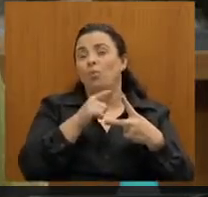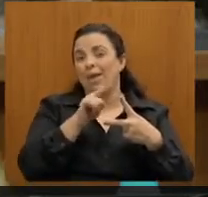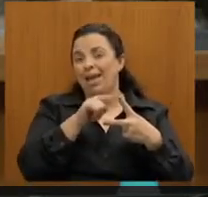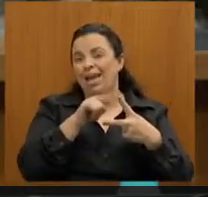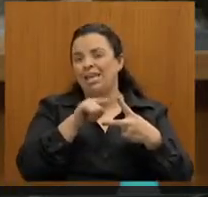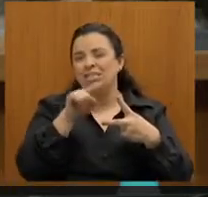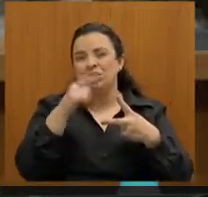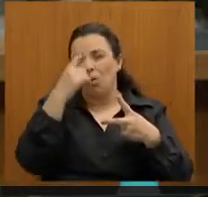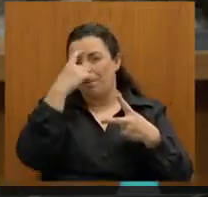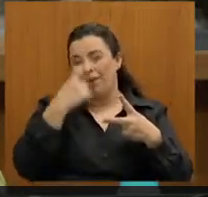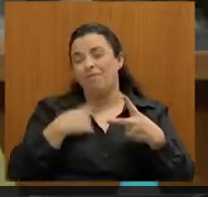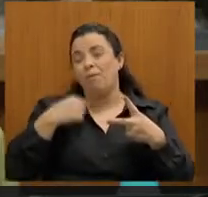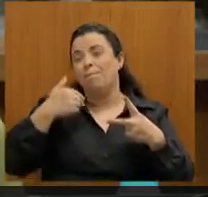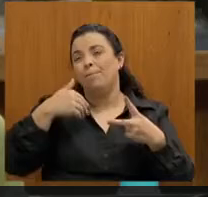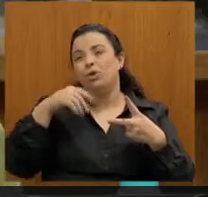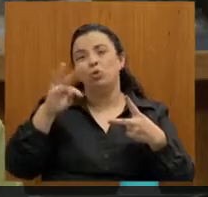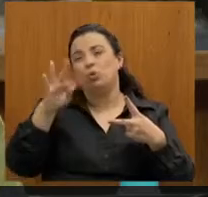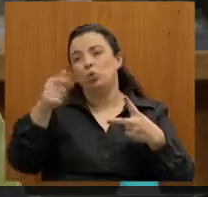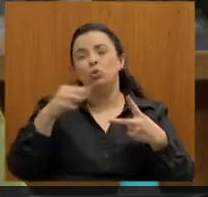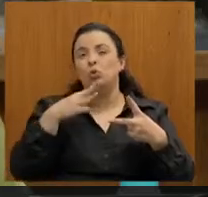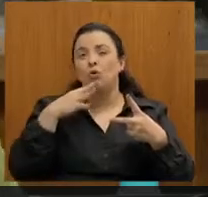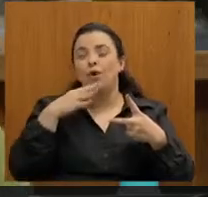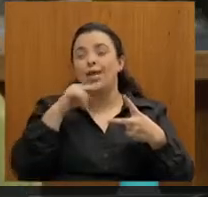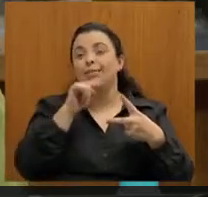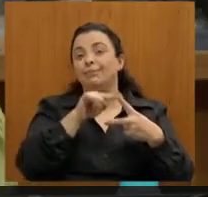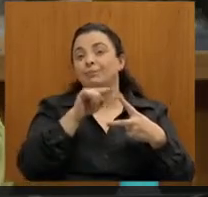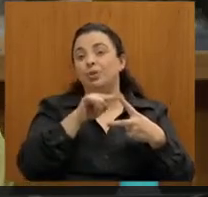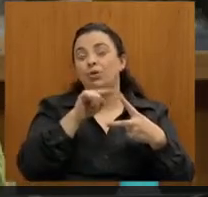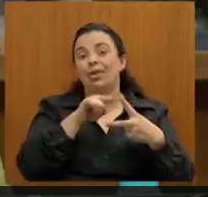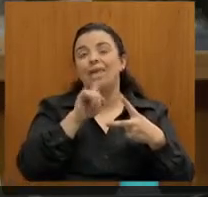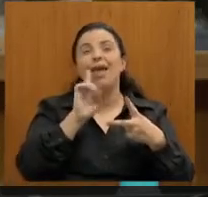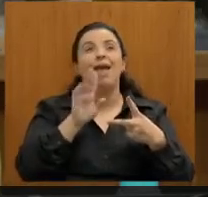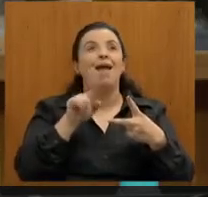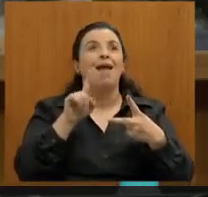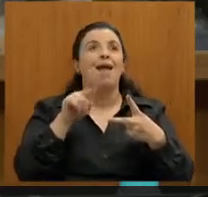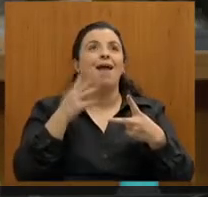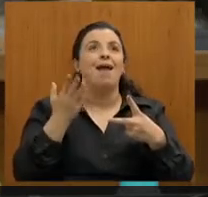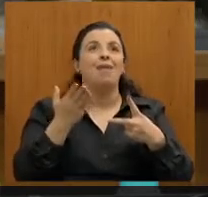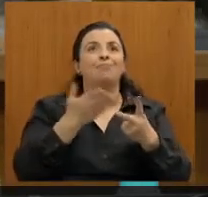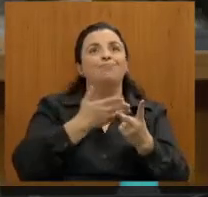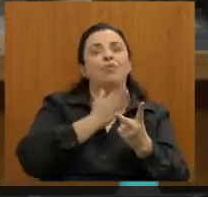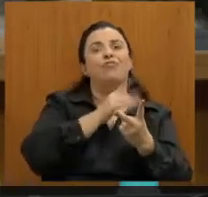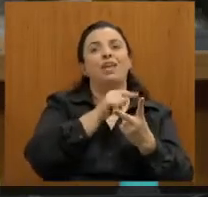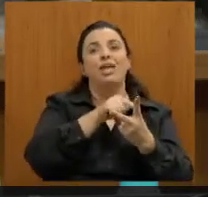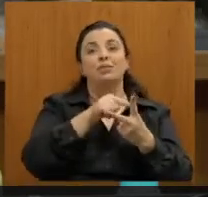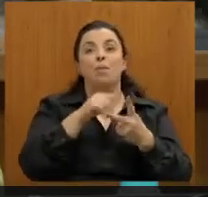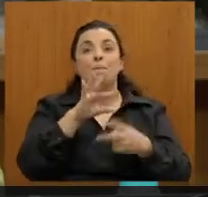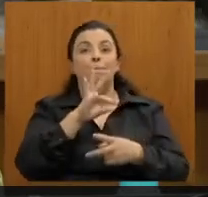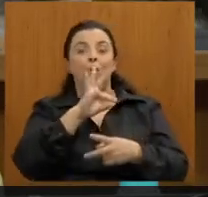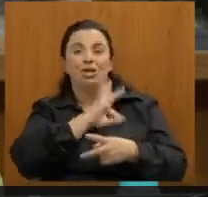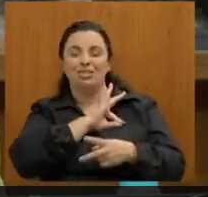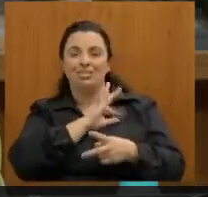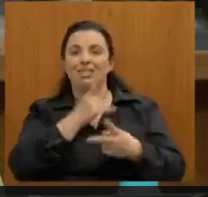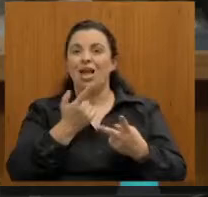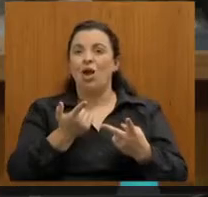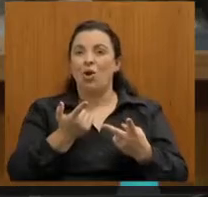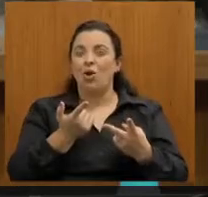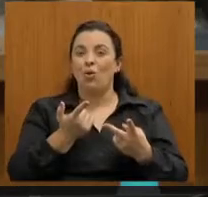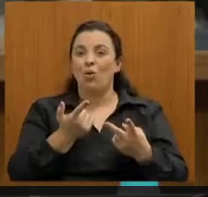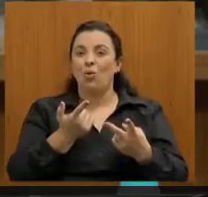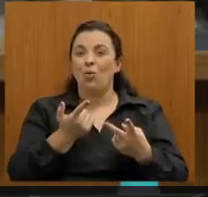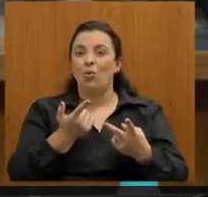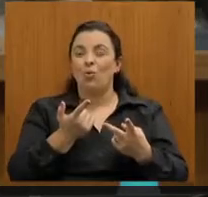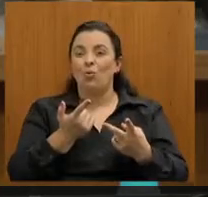mais conhecido da Lei Maria da Penha Ela traz esse viés é policial Ela traz o